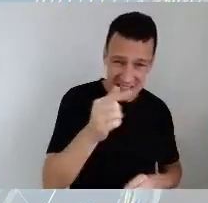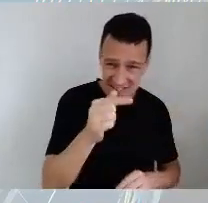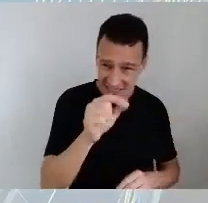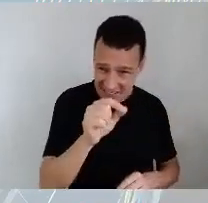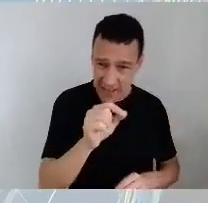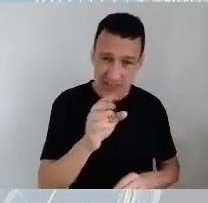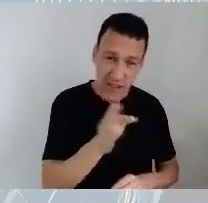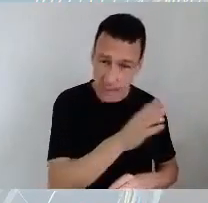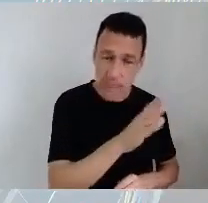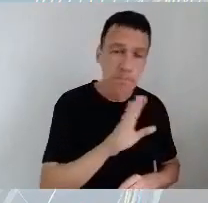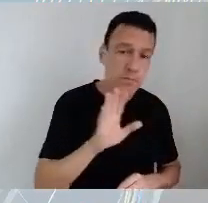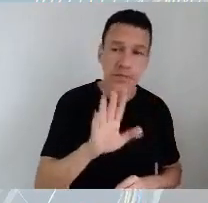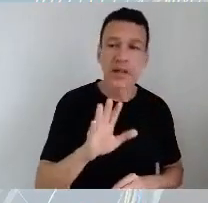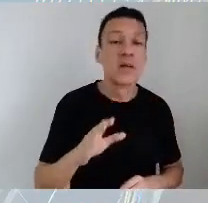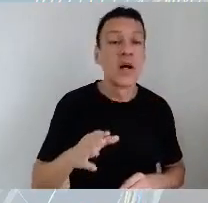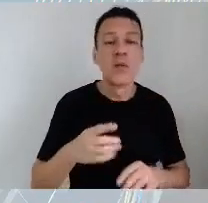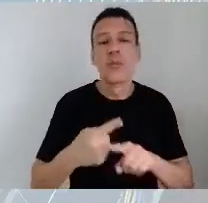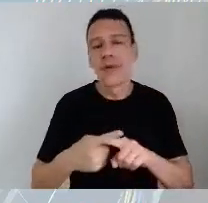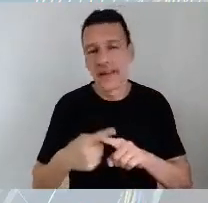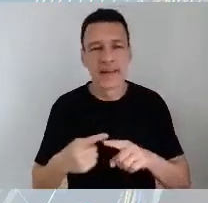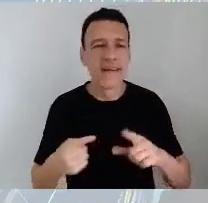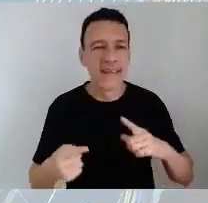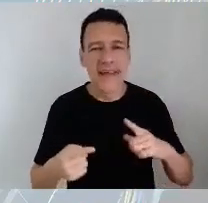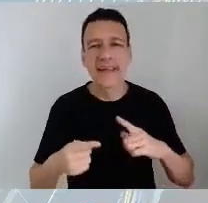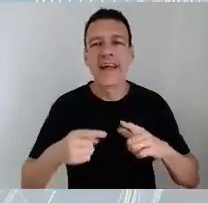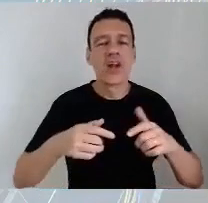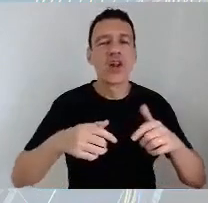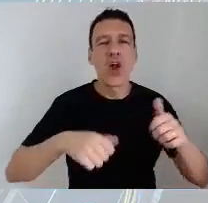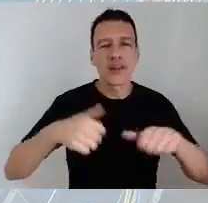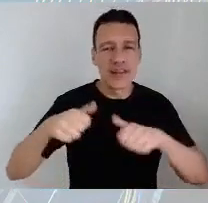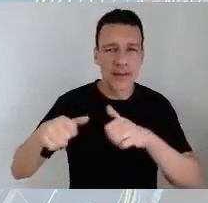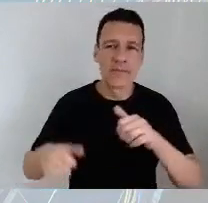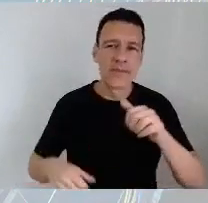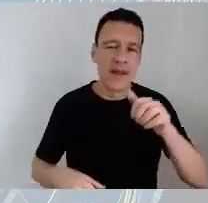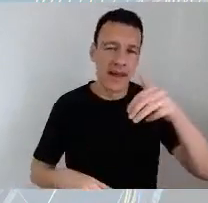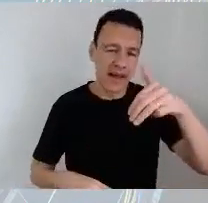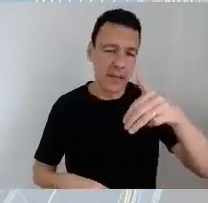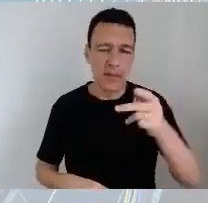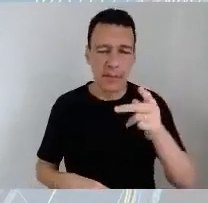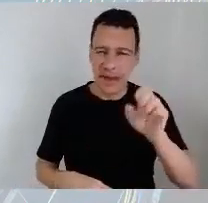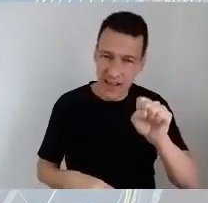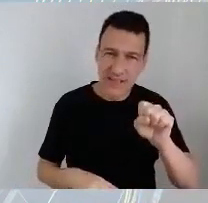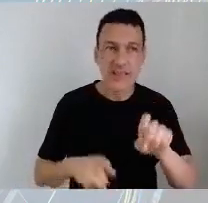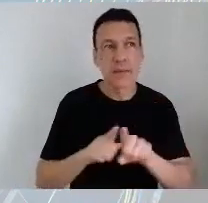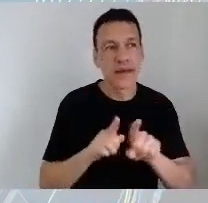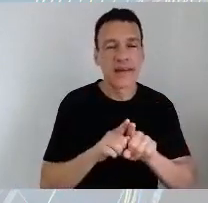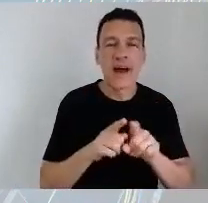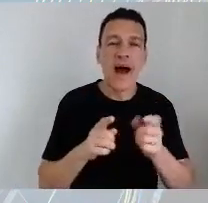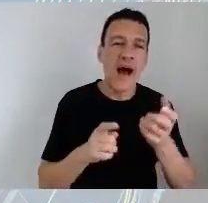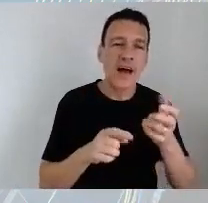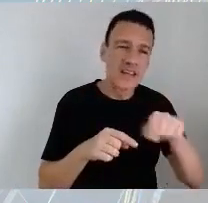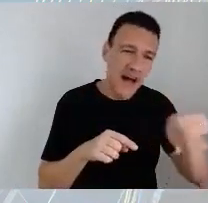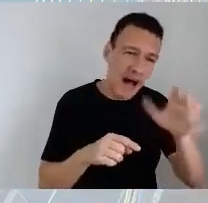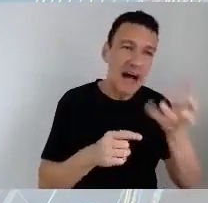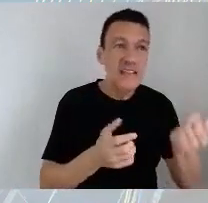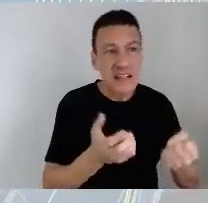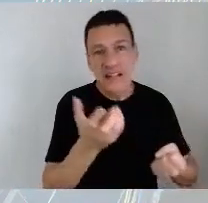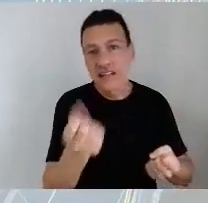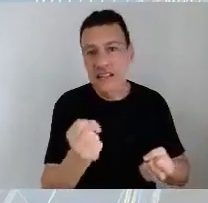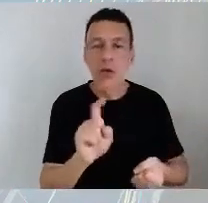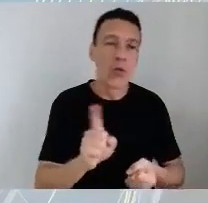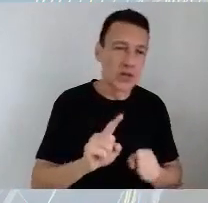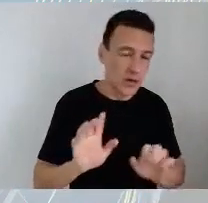NPS, ele traz outros adjetivos ali também, né, de aceitação. Então, caso o teste